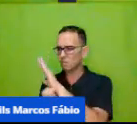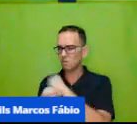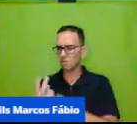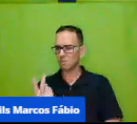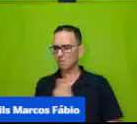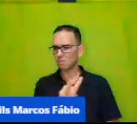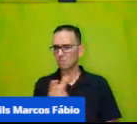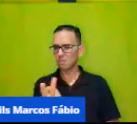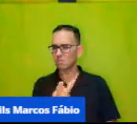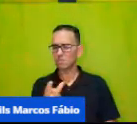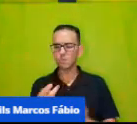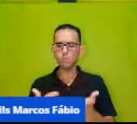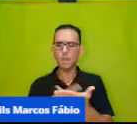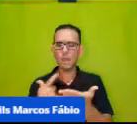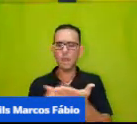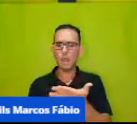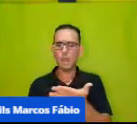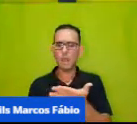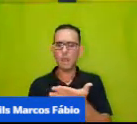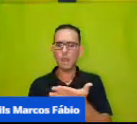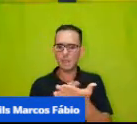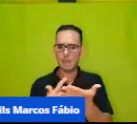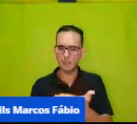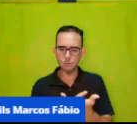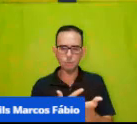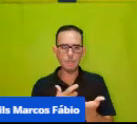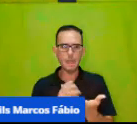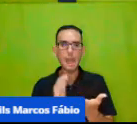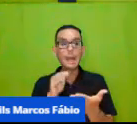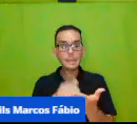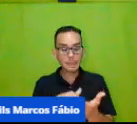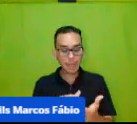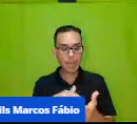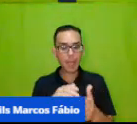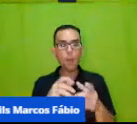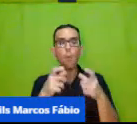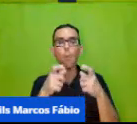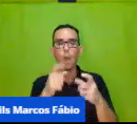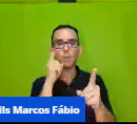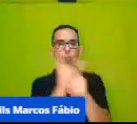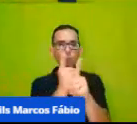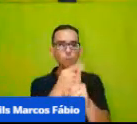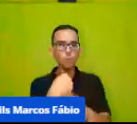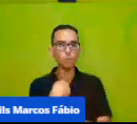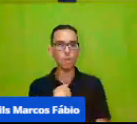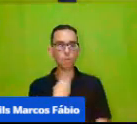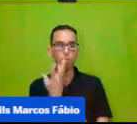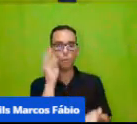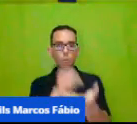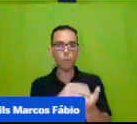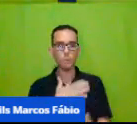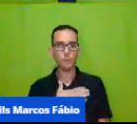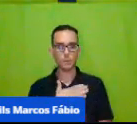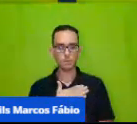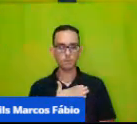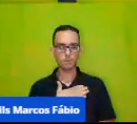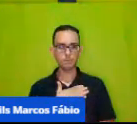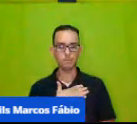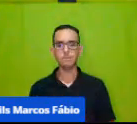nos cadernos, até onde eu já trabalhei, né? Com eles.